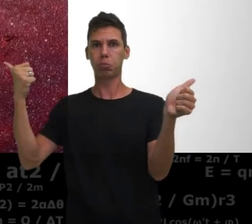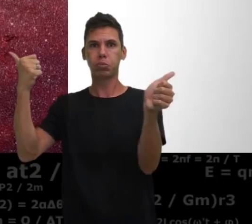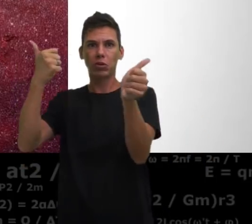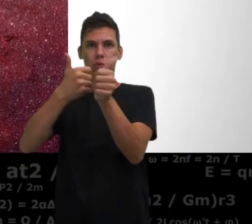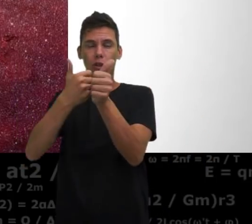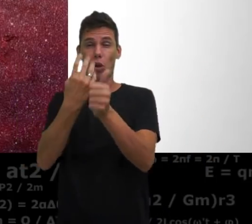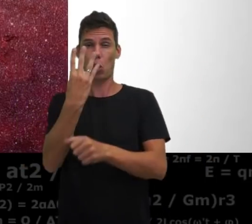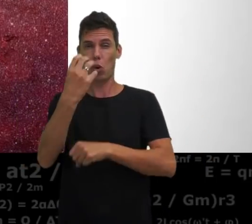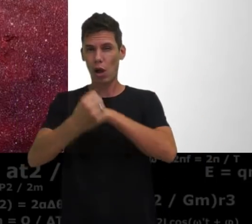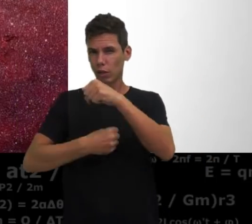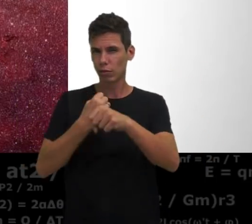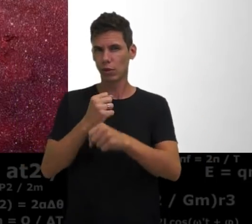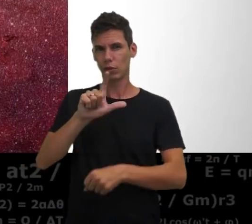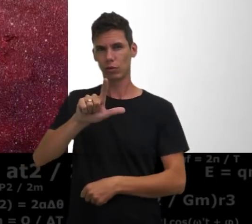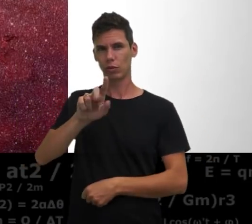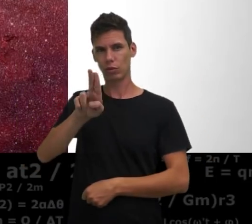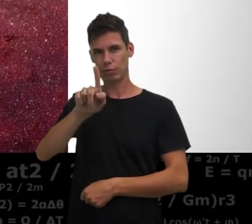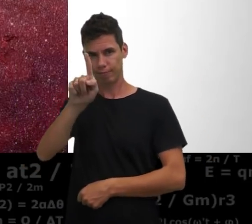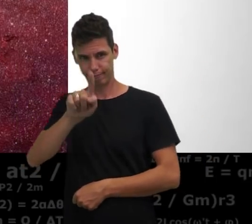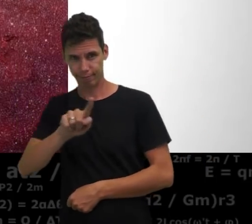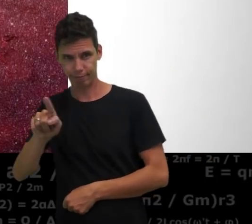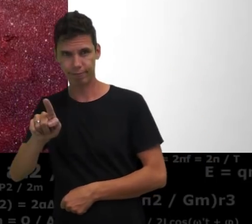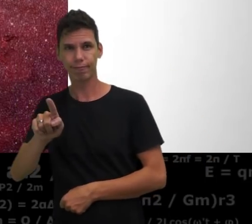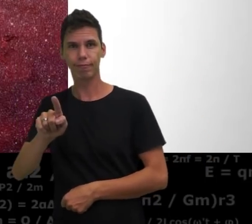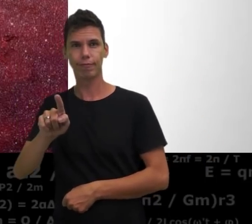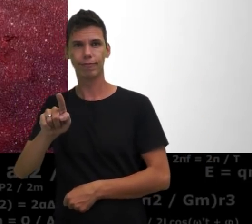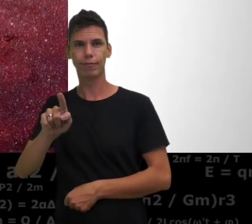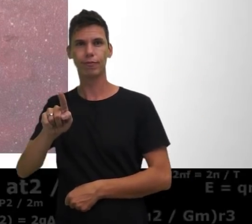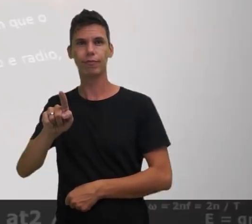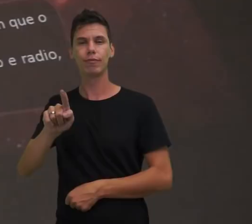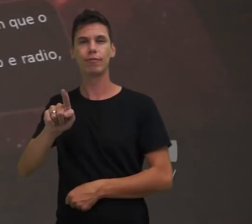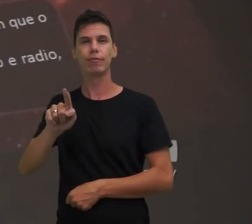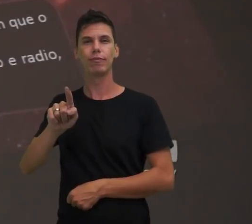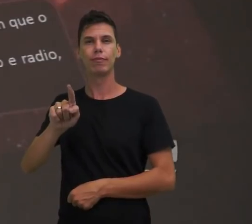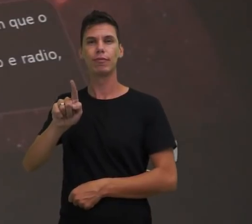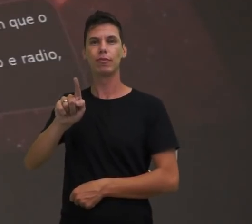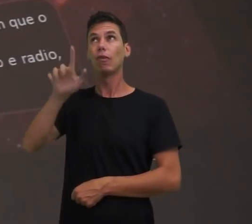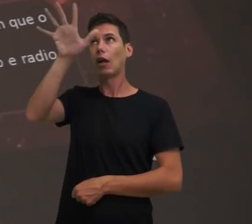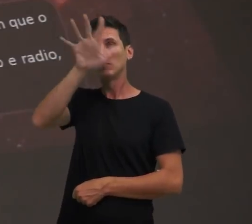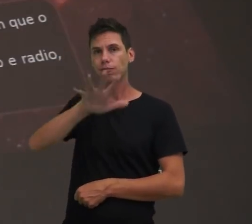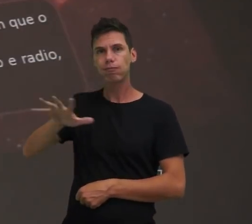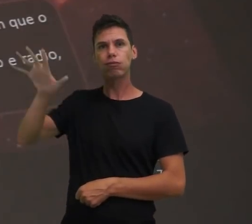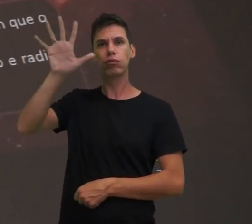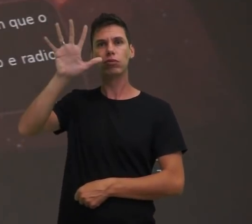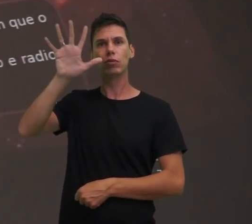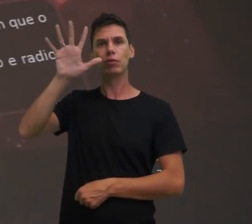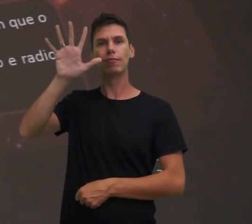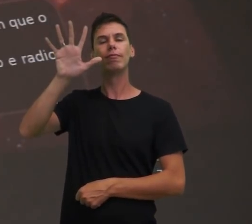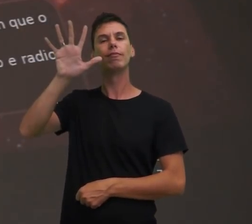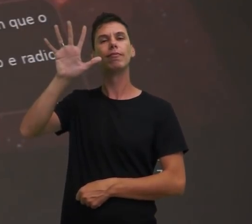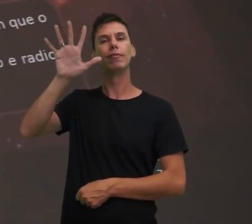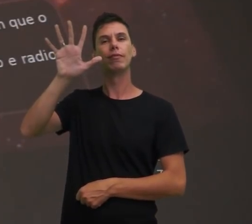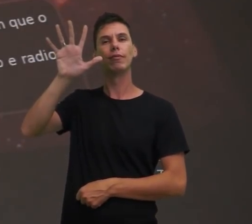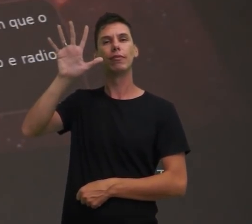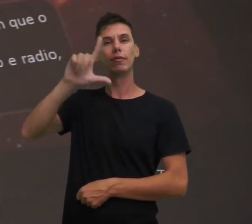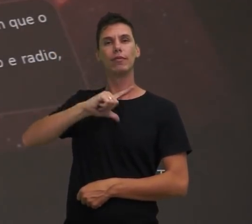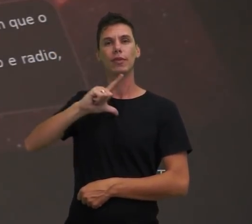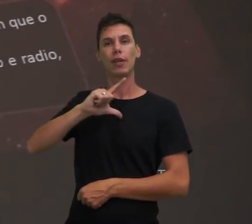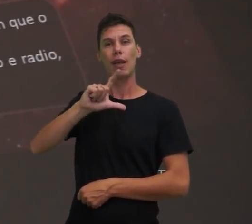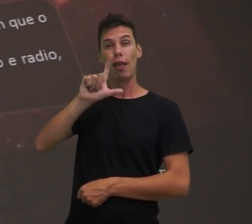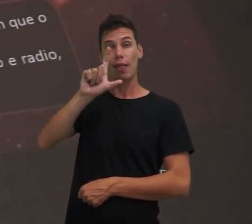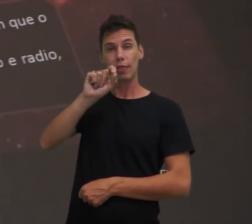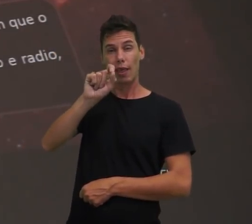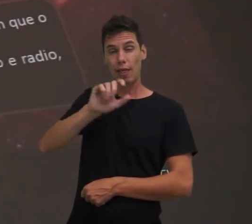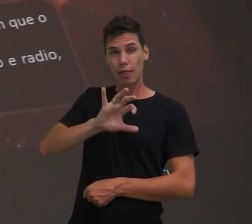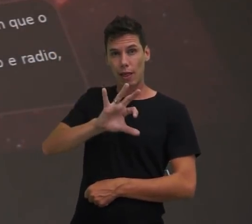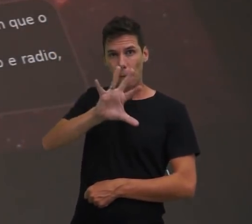chegar lá. No centro da Via Láctea, dentro desses 4 anos-luz, uma esfera, tá, de 4 anos-luz de raio,